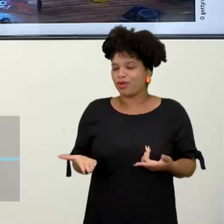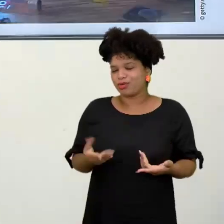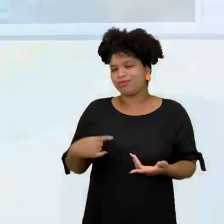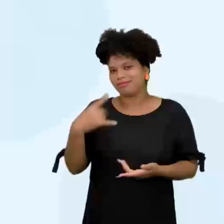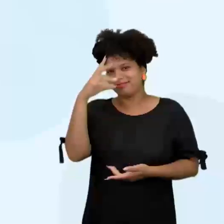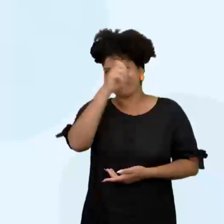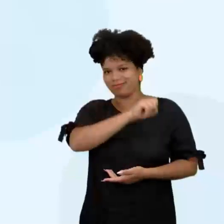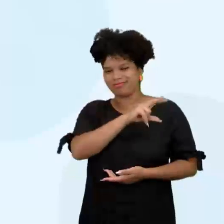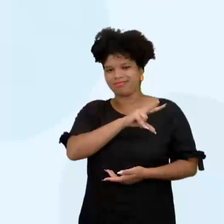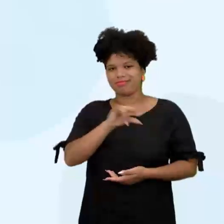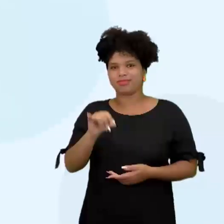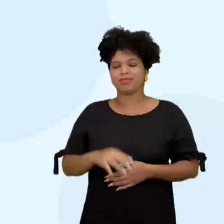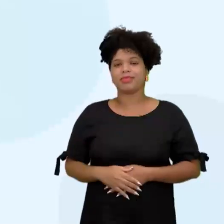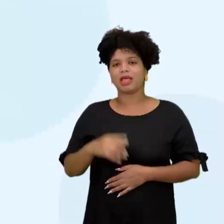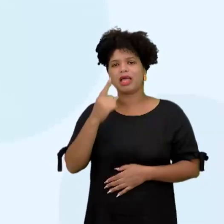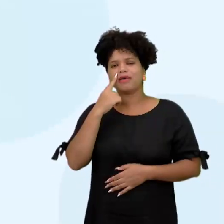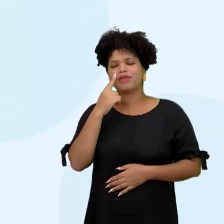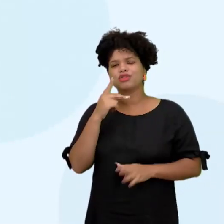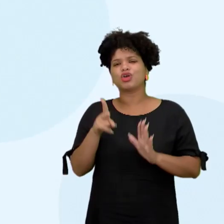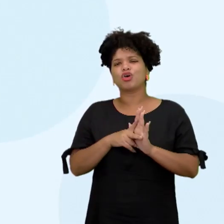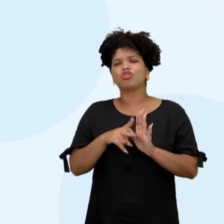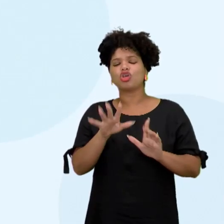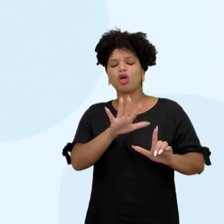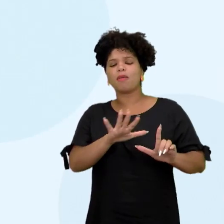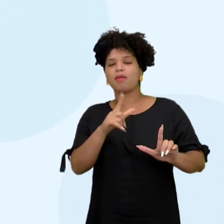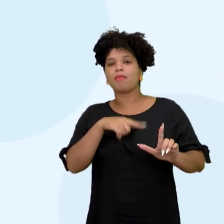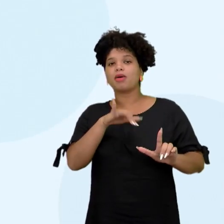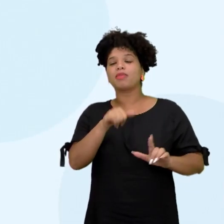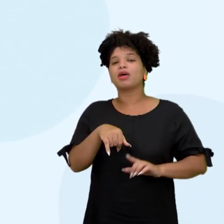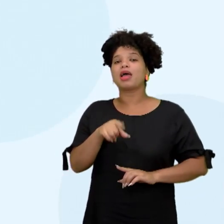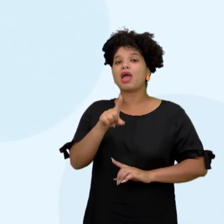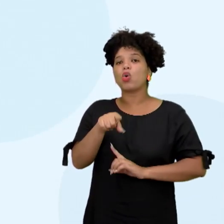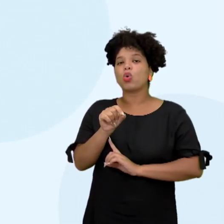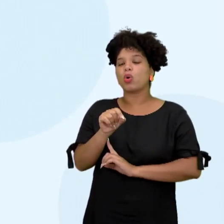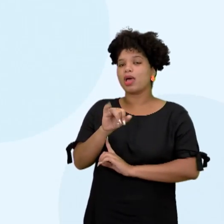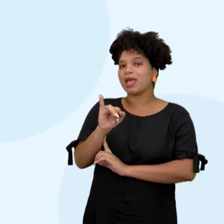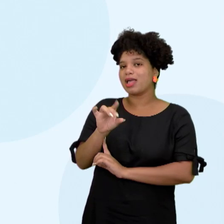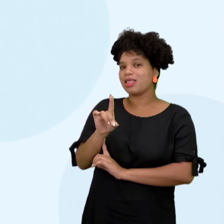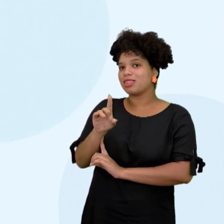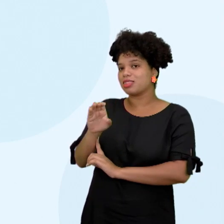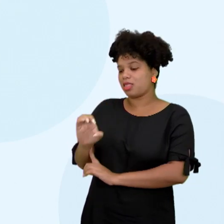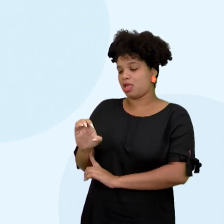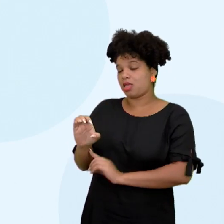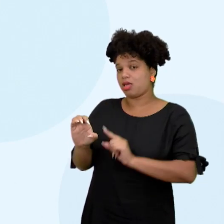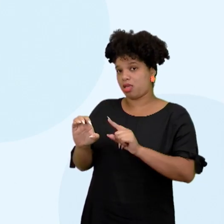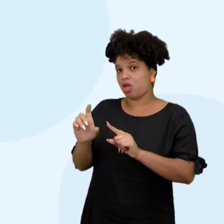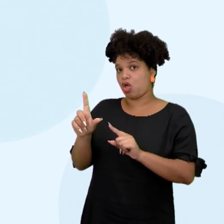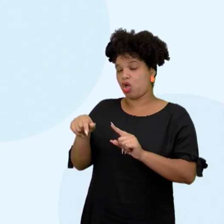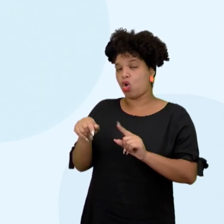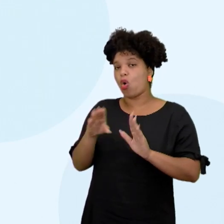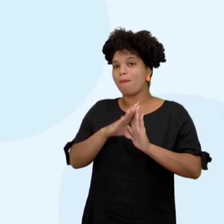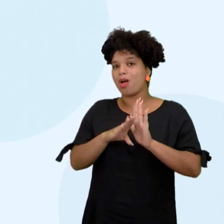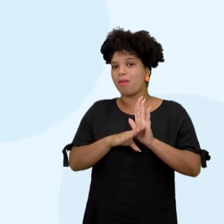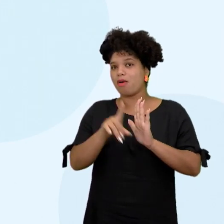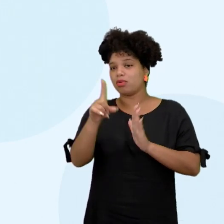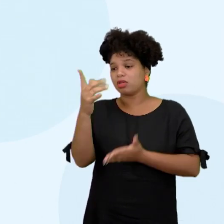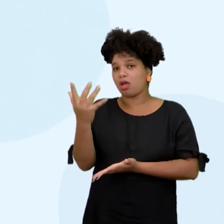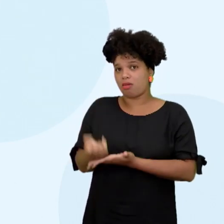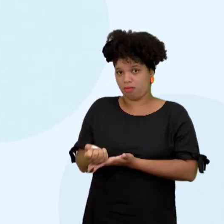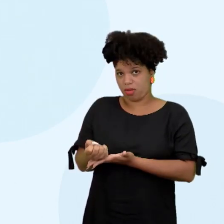a sua programação, normalmente ela é feita pelo IDE, tá? Esse é um programa que você pode baixar